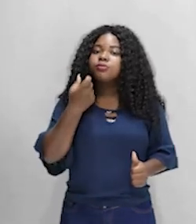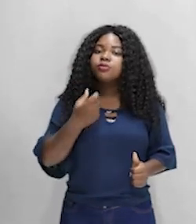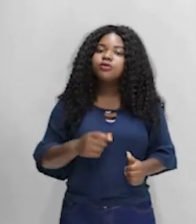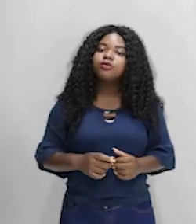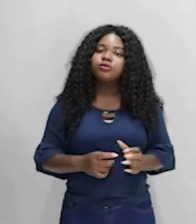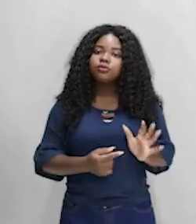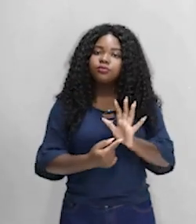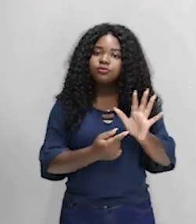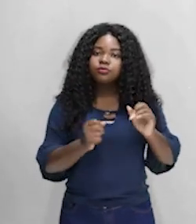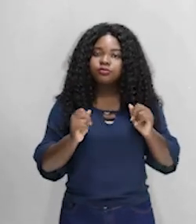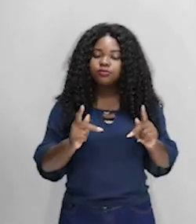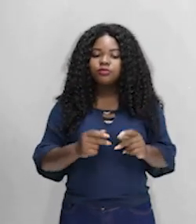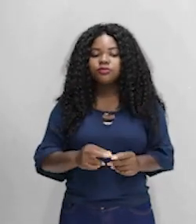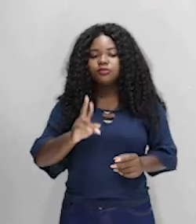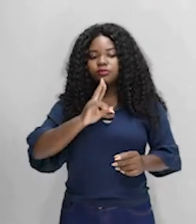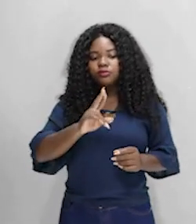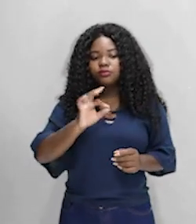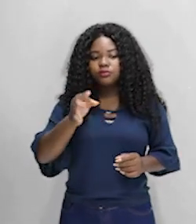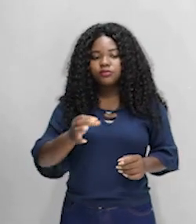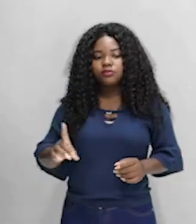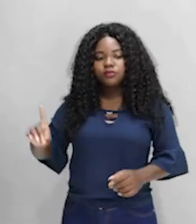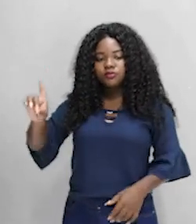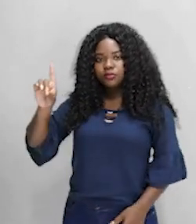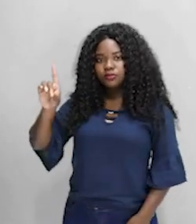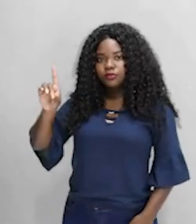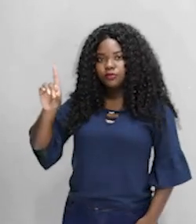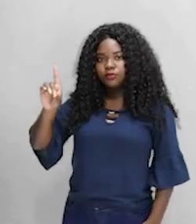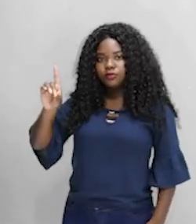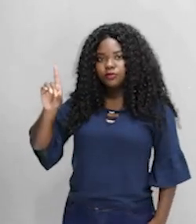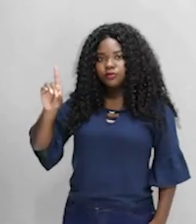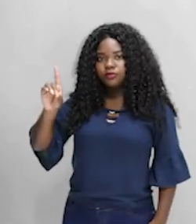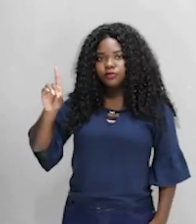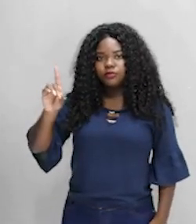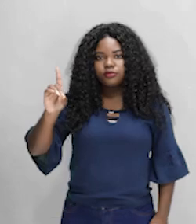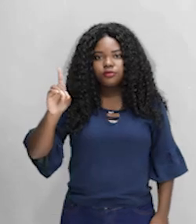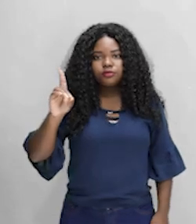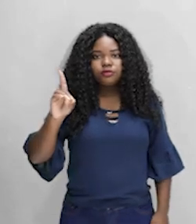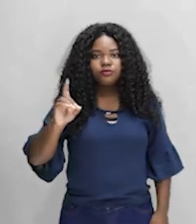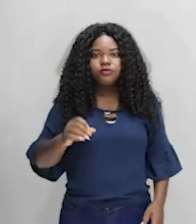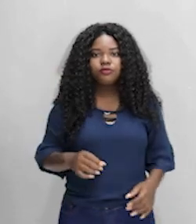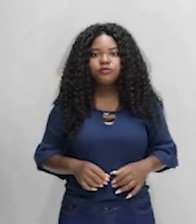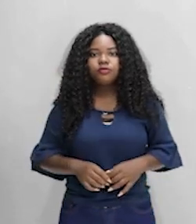Por isso, resposta correta, a letra D. Beleza, turma?